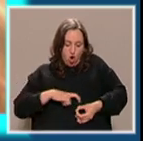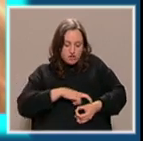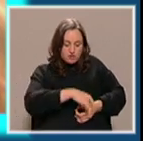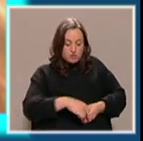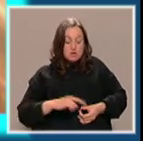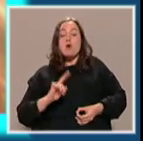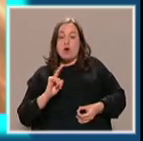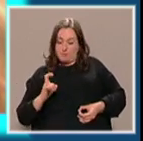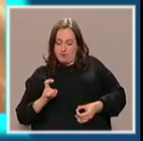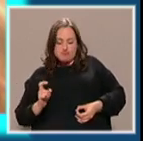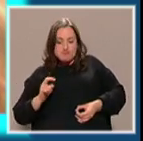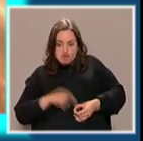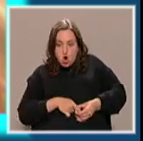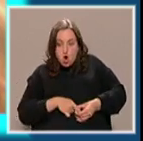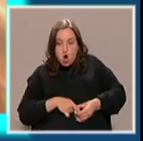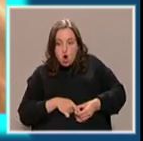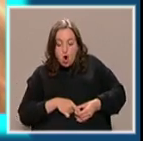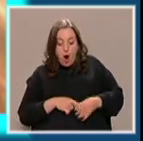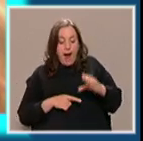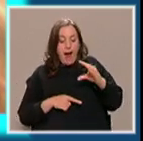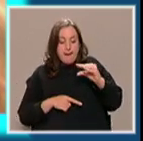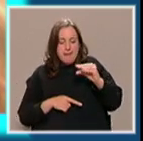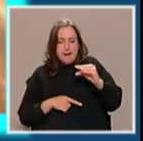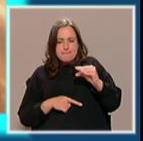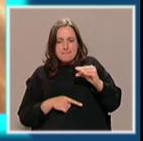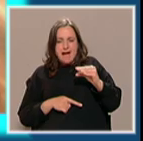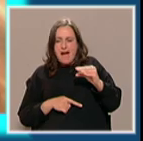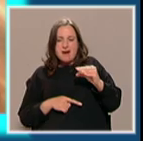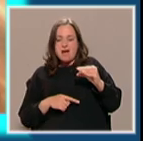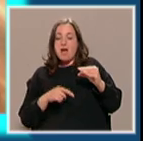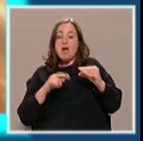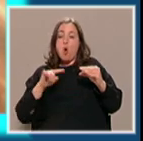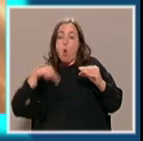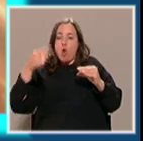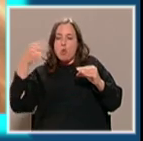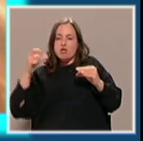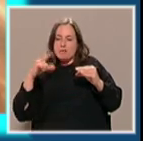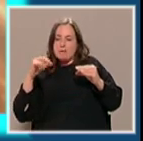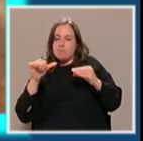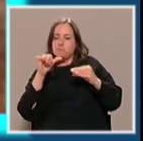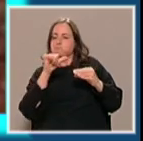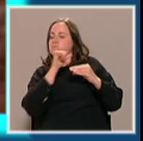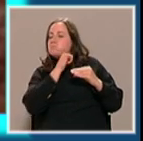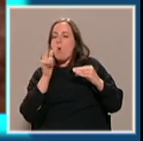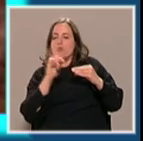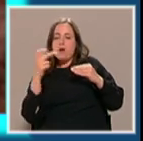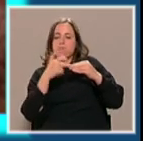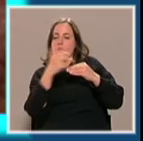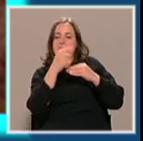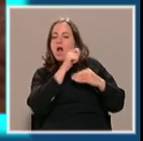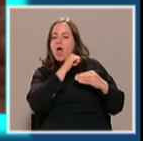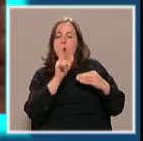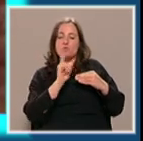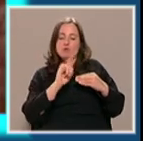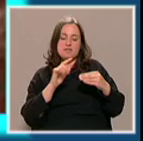consegue penetrar o oócito, a membrana deste torna-se impermeável a todos os restantes. E ocorre a fusão